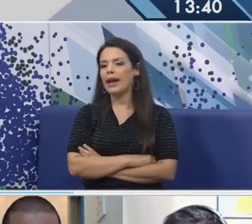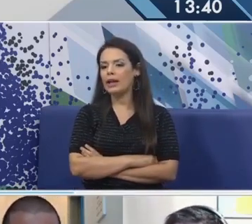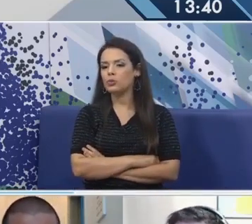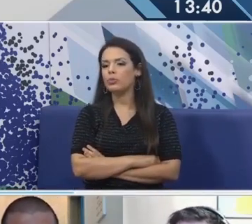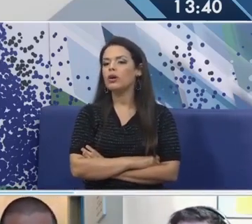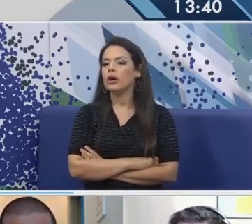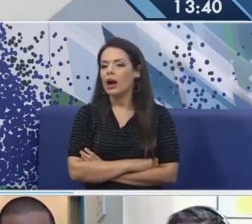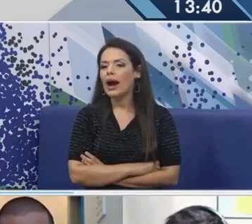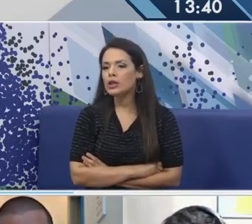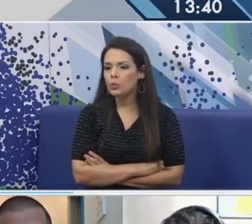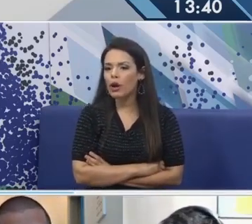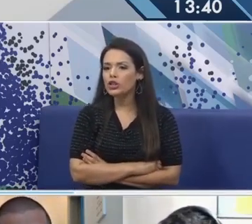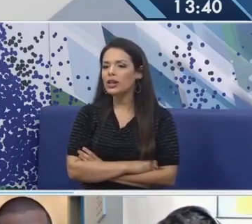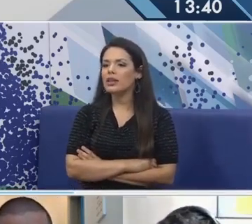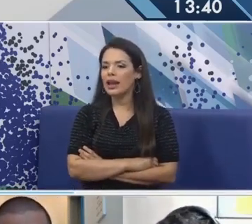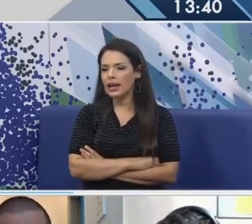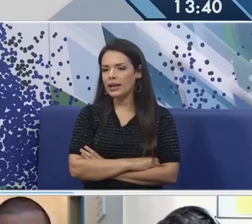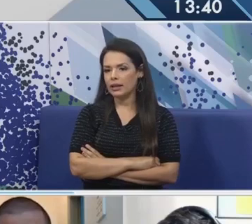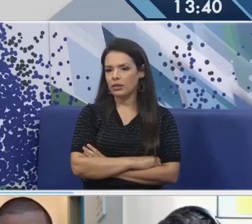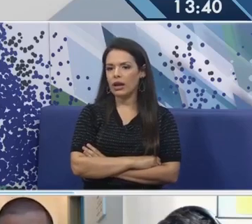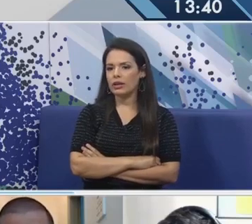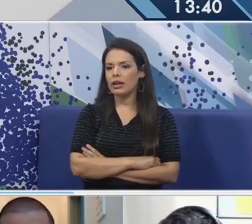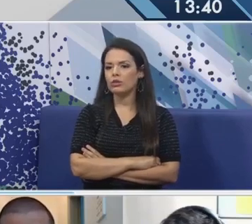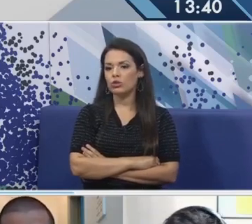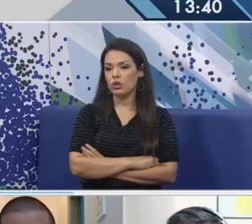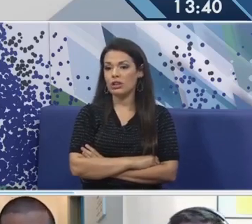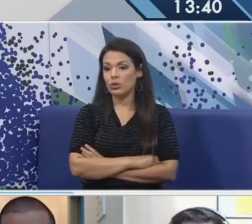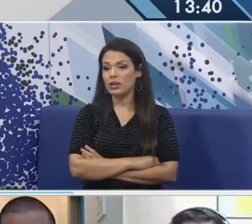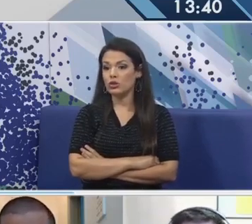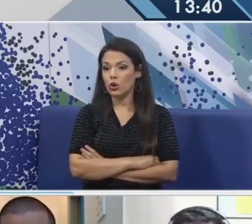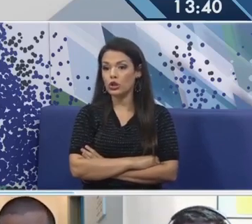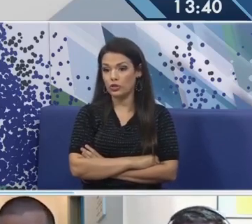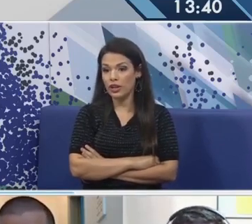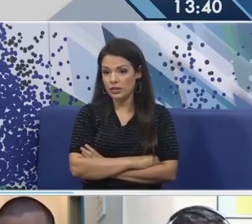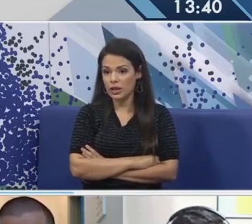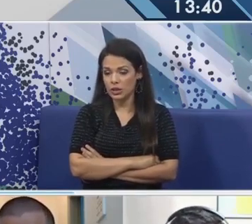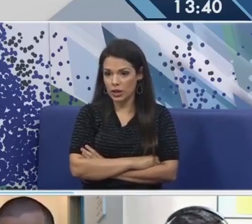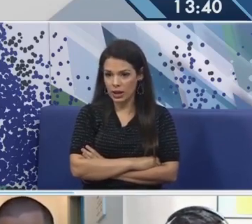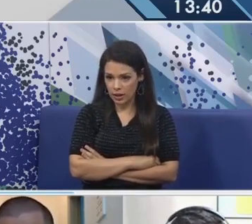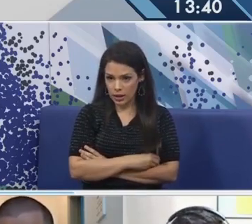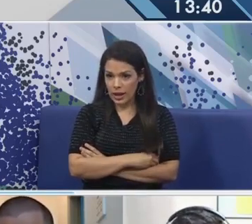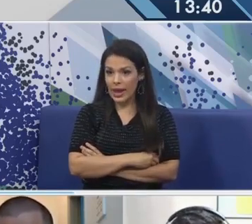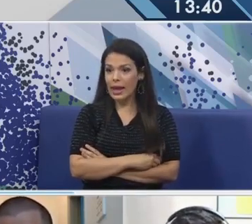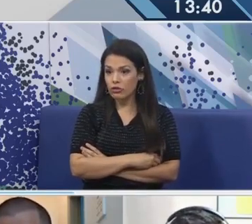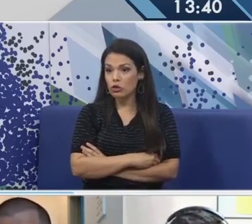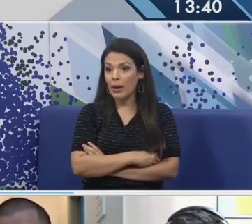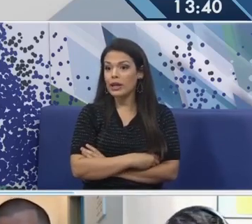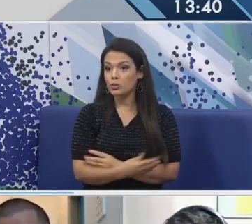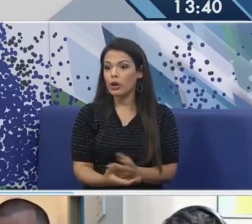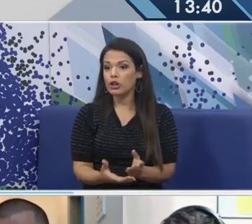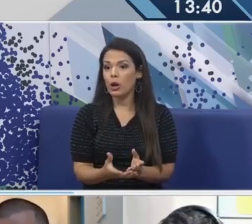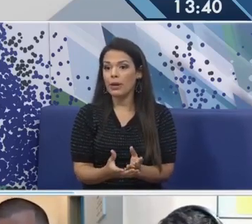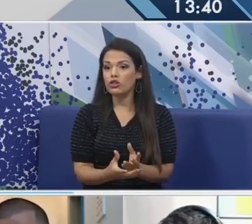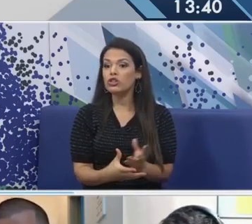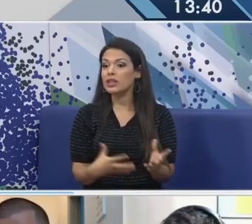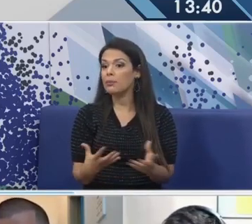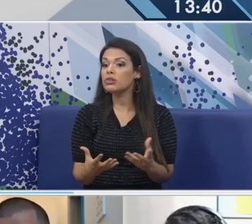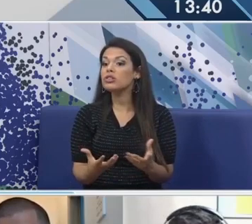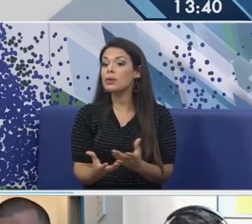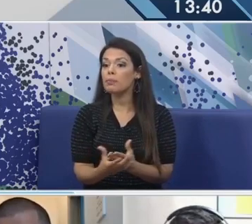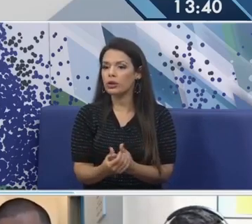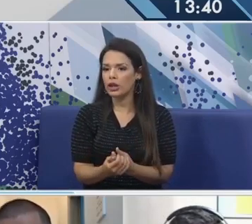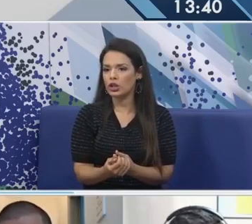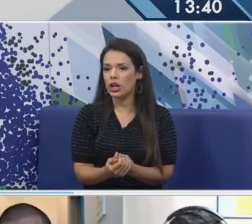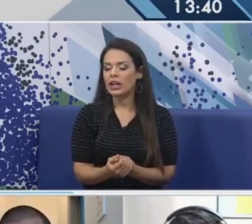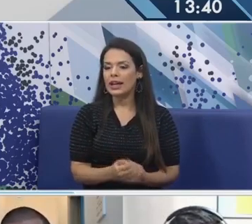Pedro foi bem. Uma lesão menos grave. A resposta dele nas suas ações físicas, né? É uma resposta realmente de sempre